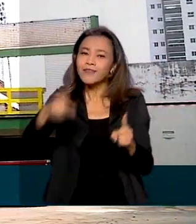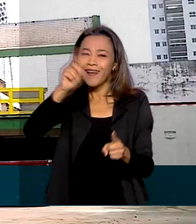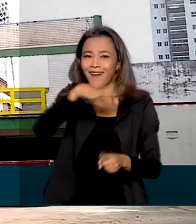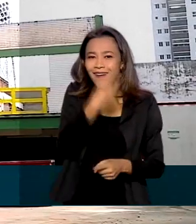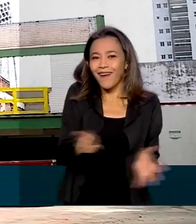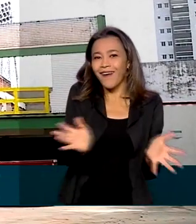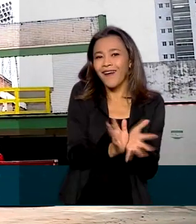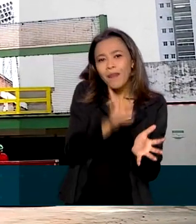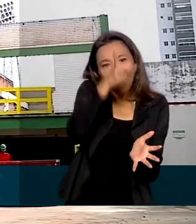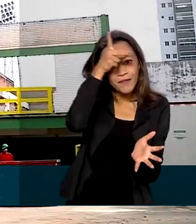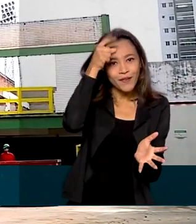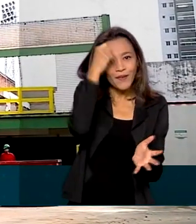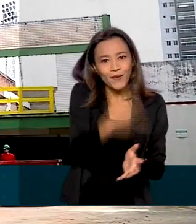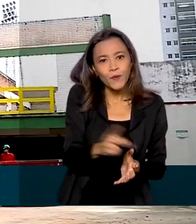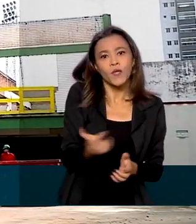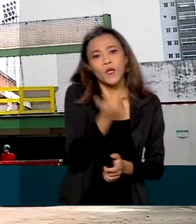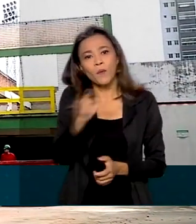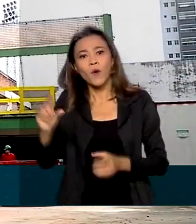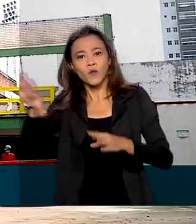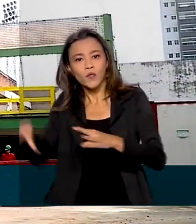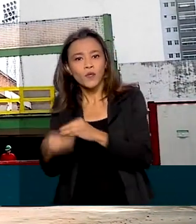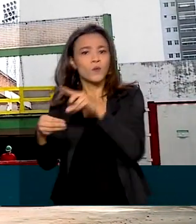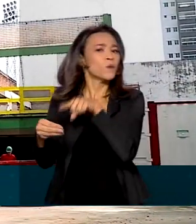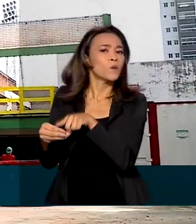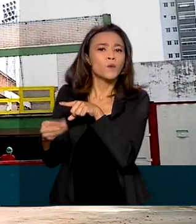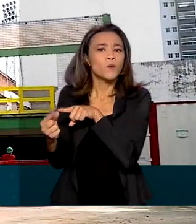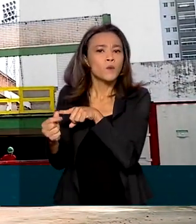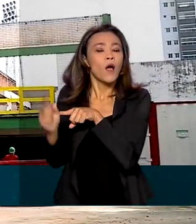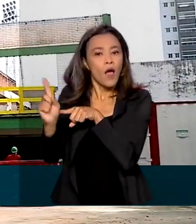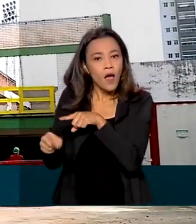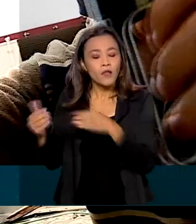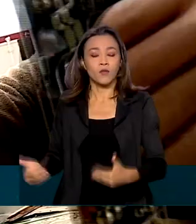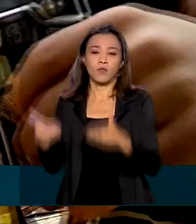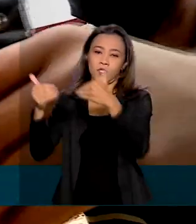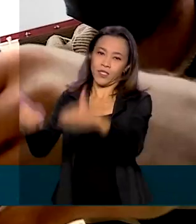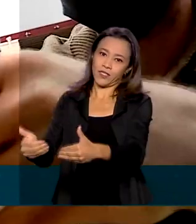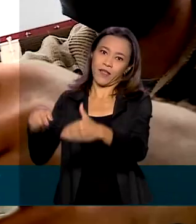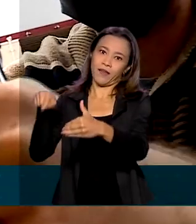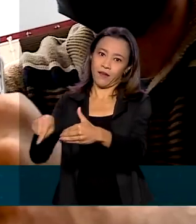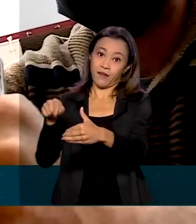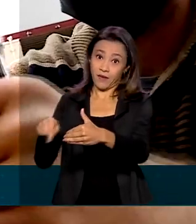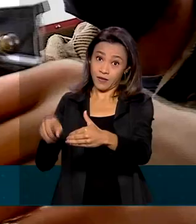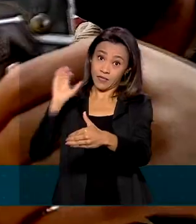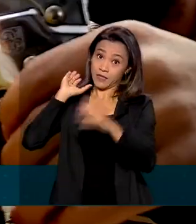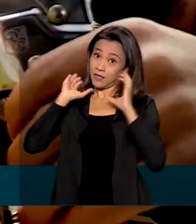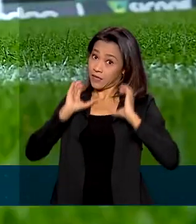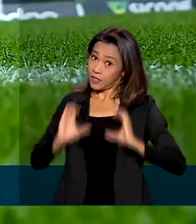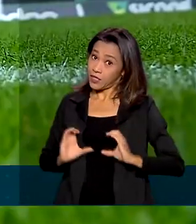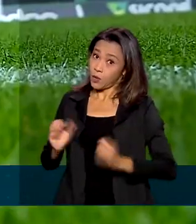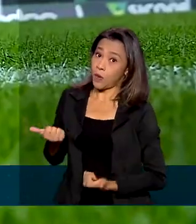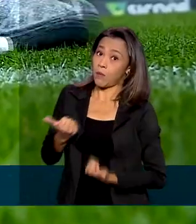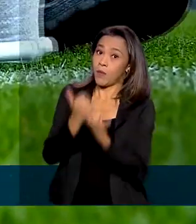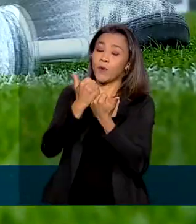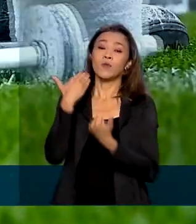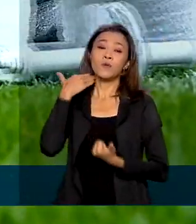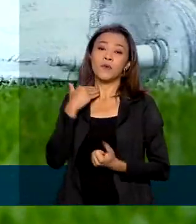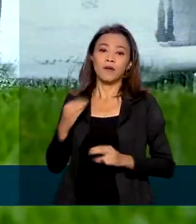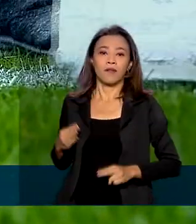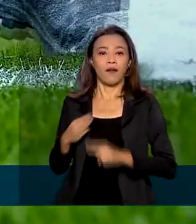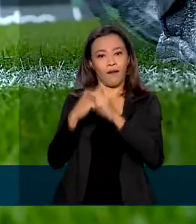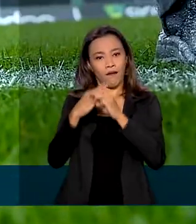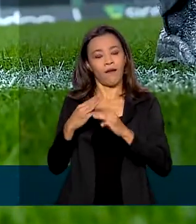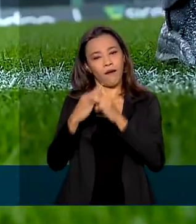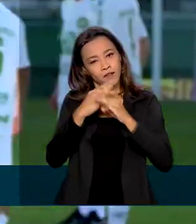Prefeitura de Chapecó e outra parte é do Ministério da Cidadania, via Caixa Econômica Federal, com emendas